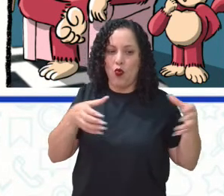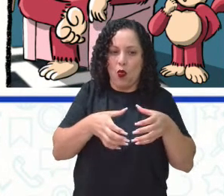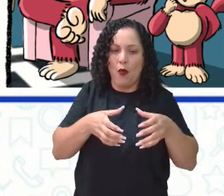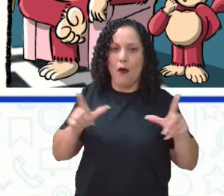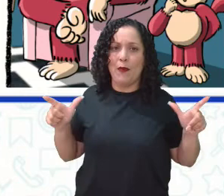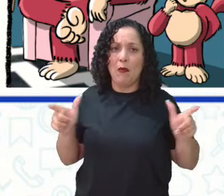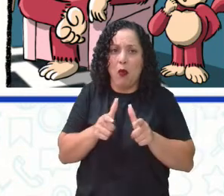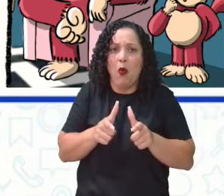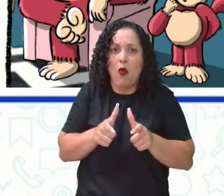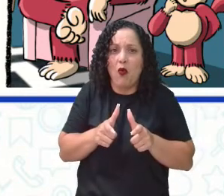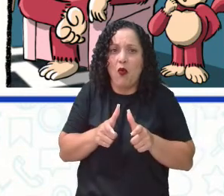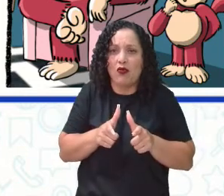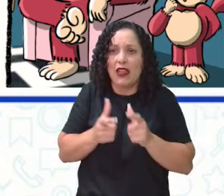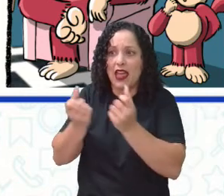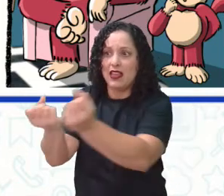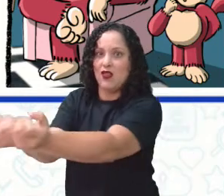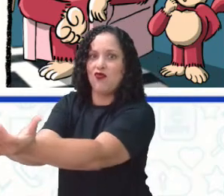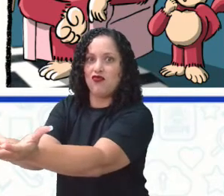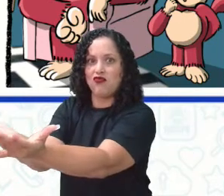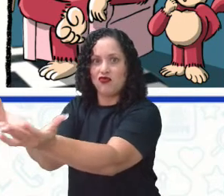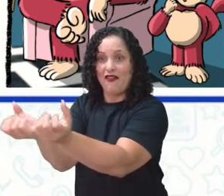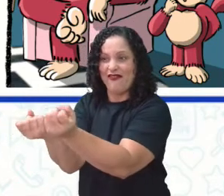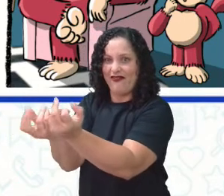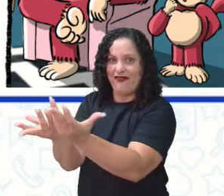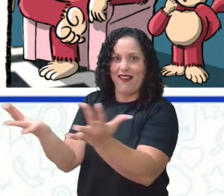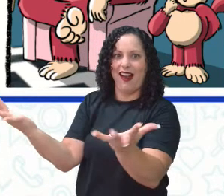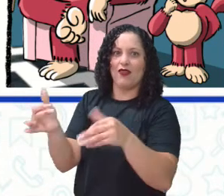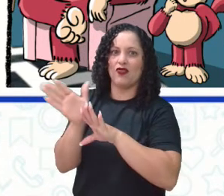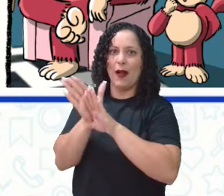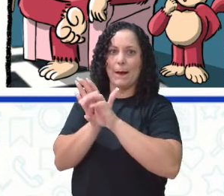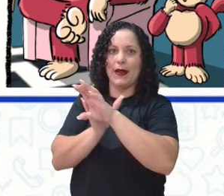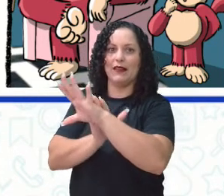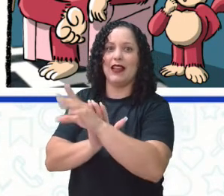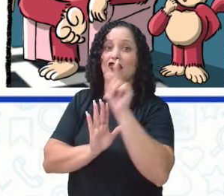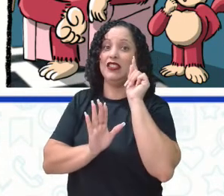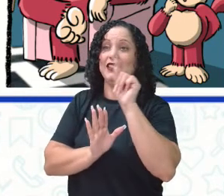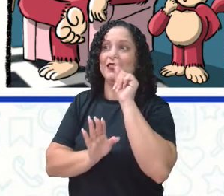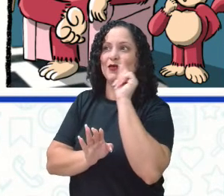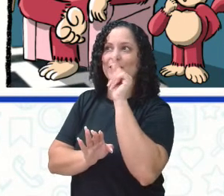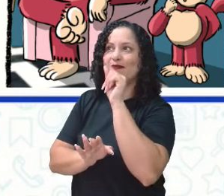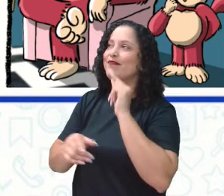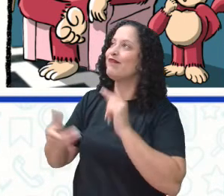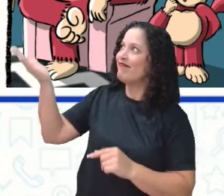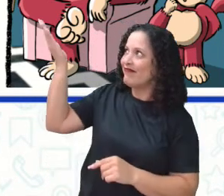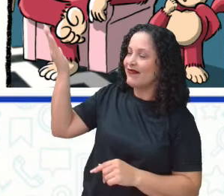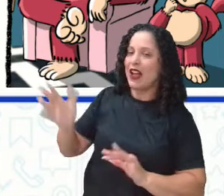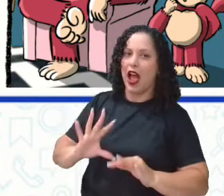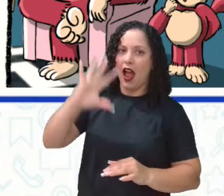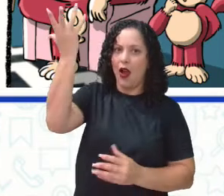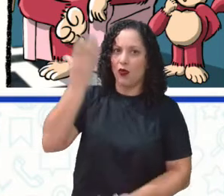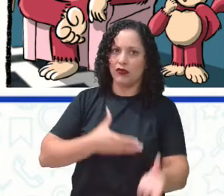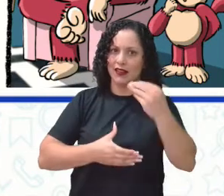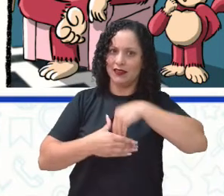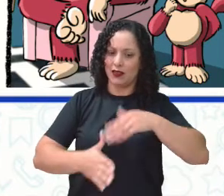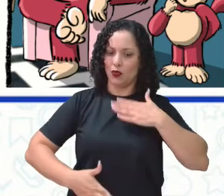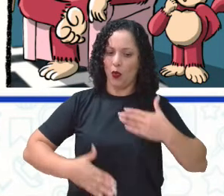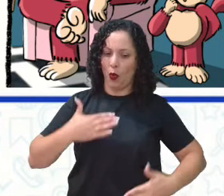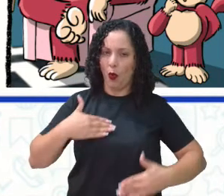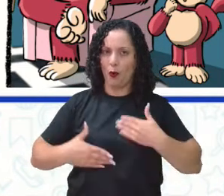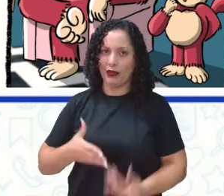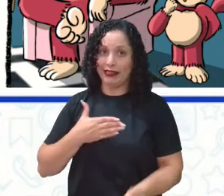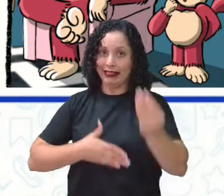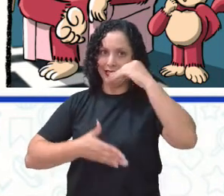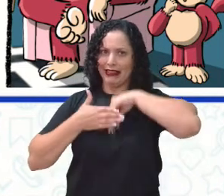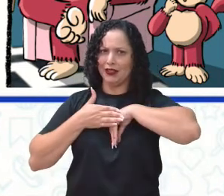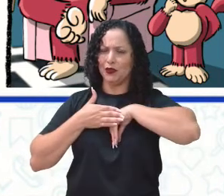E aí, isso acontece dentro do nosso organismo, pessoal. E aí, o pai